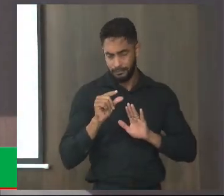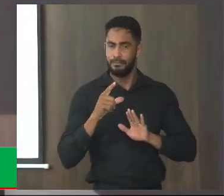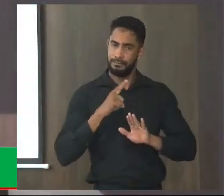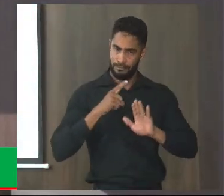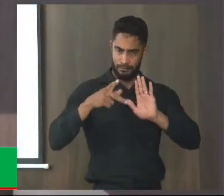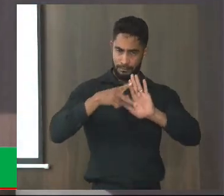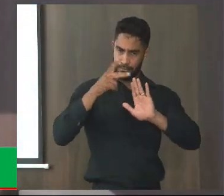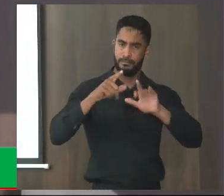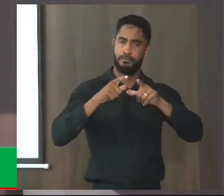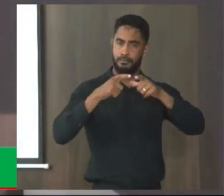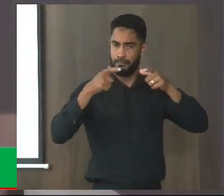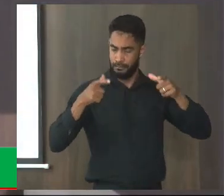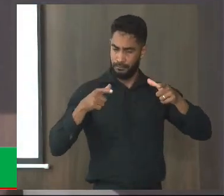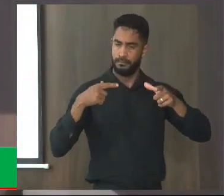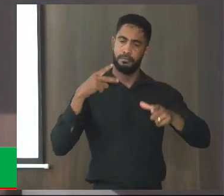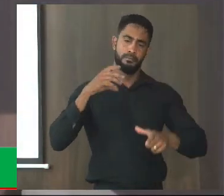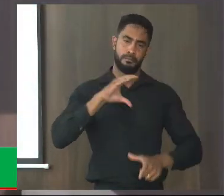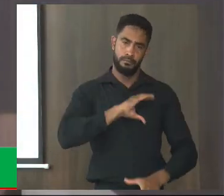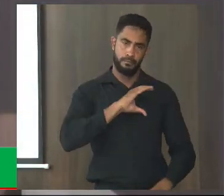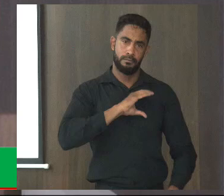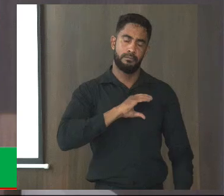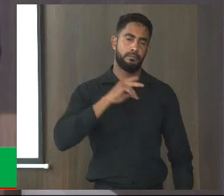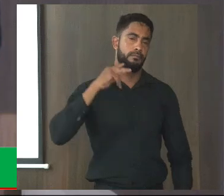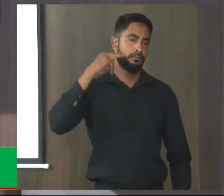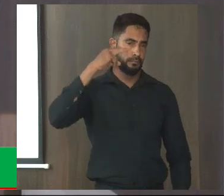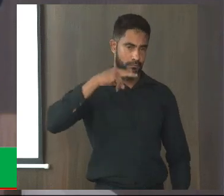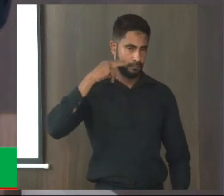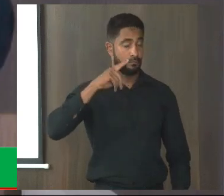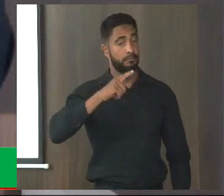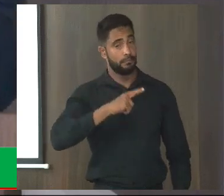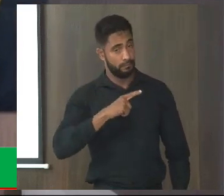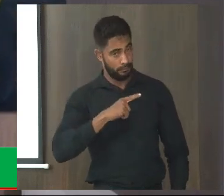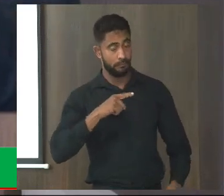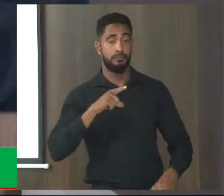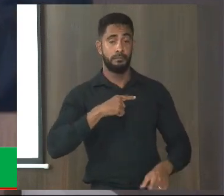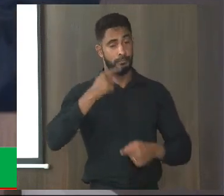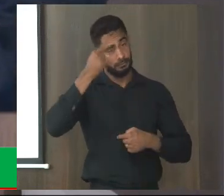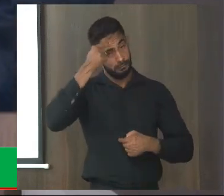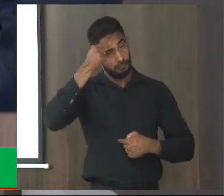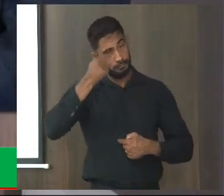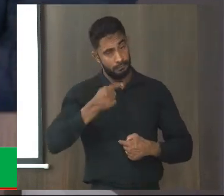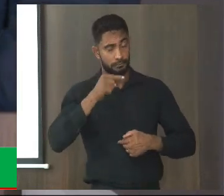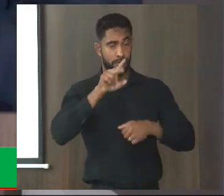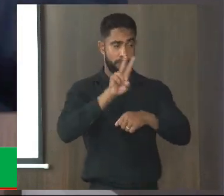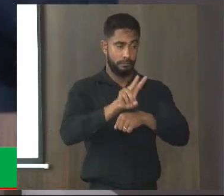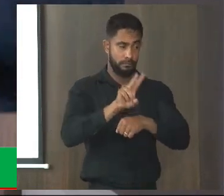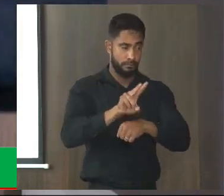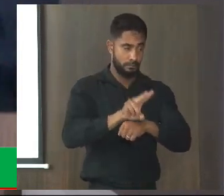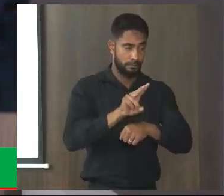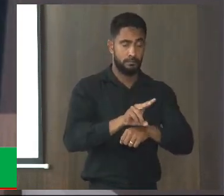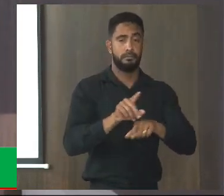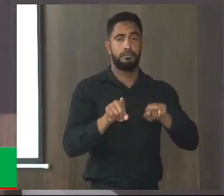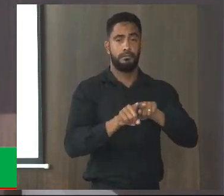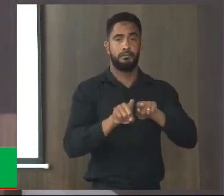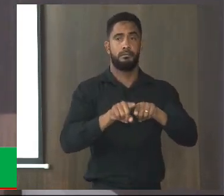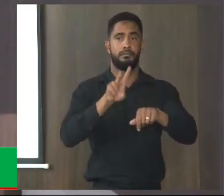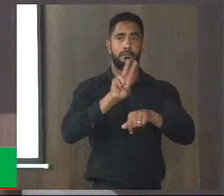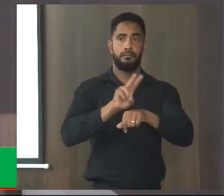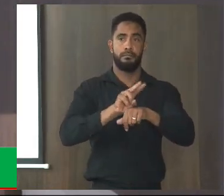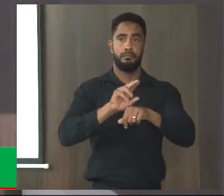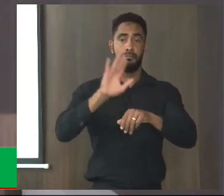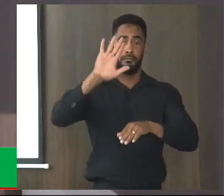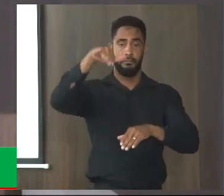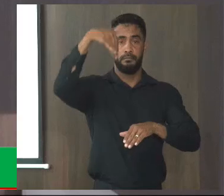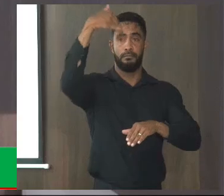colegas vereadores têm, nós temos a obrigação de ter uma fiscalização interna e também uma fiscalização